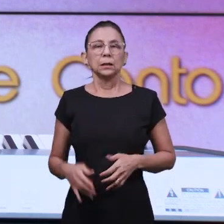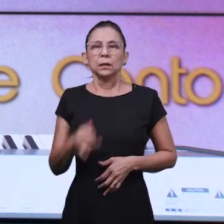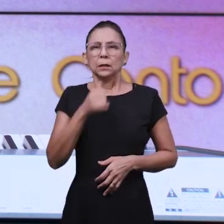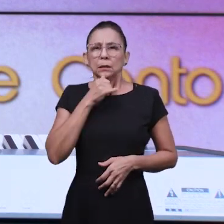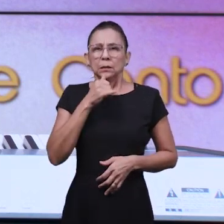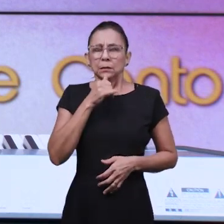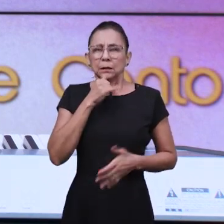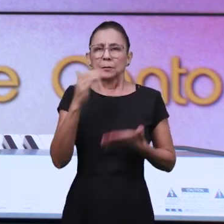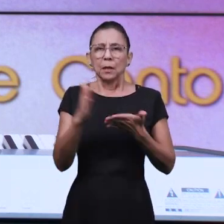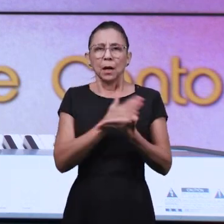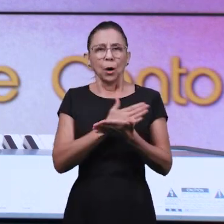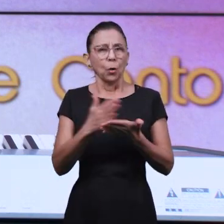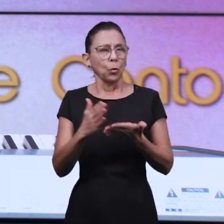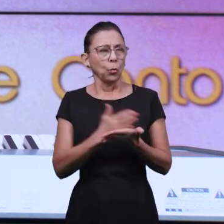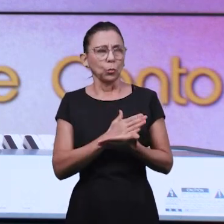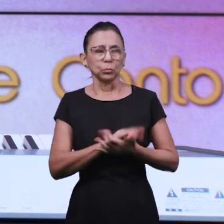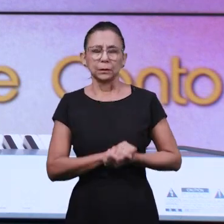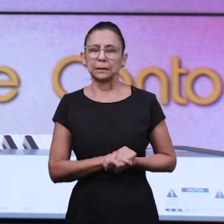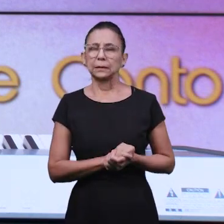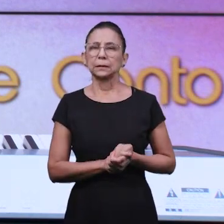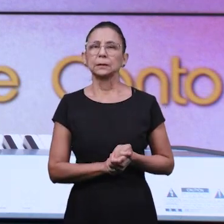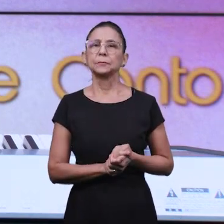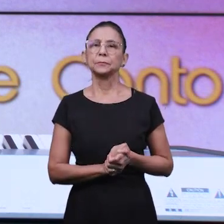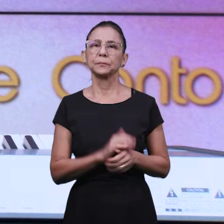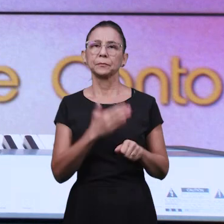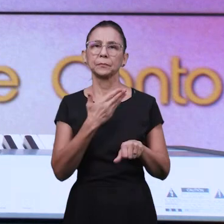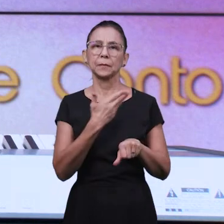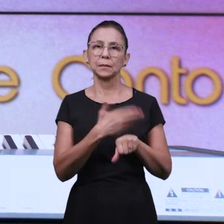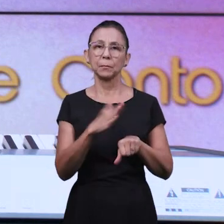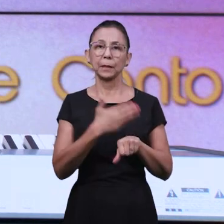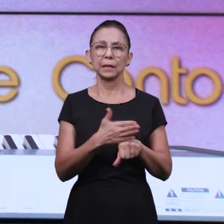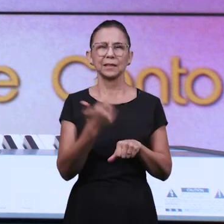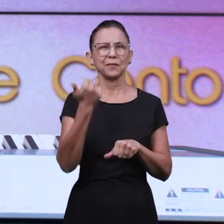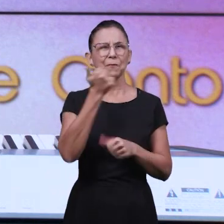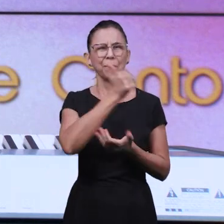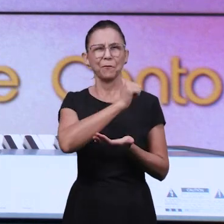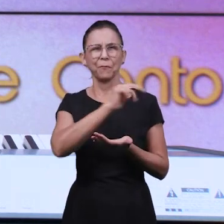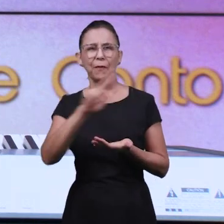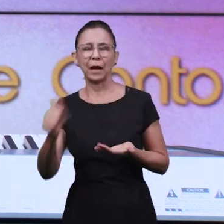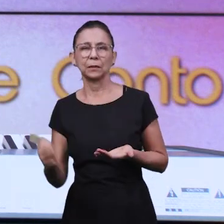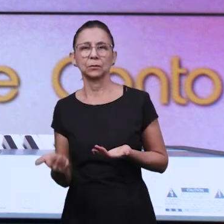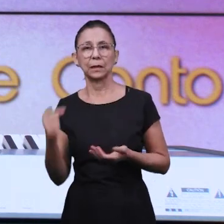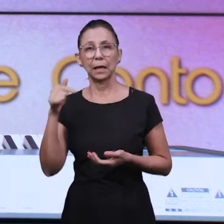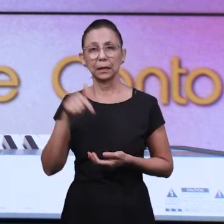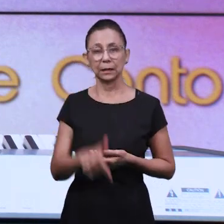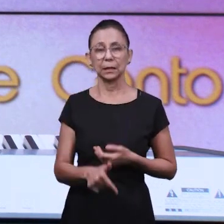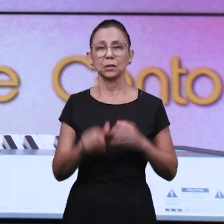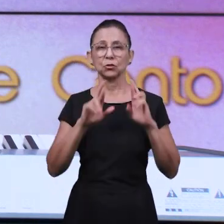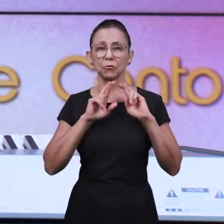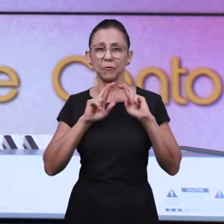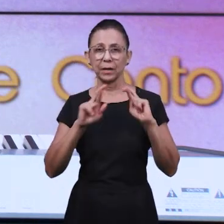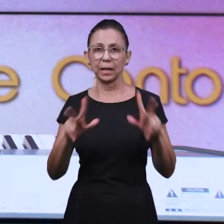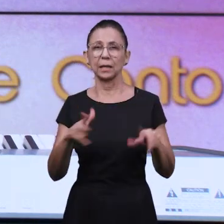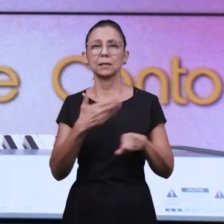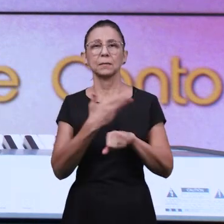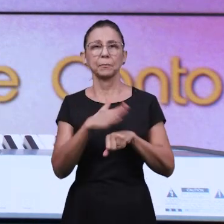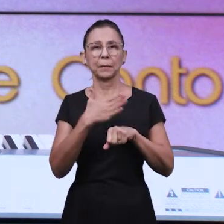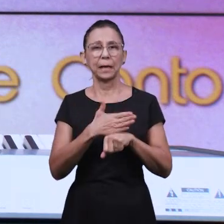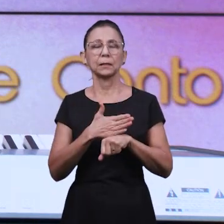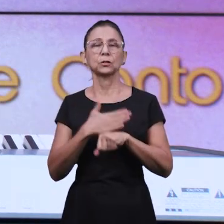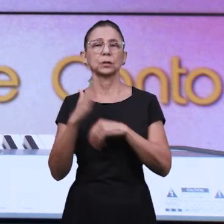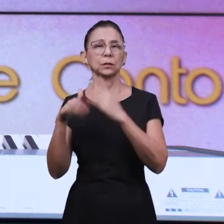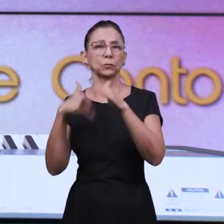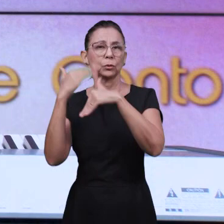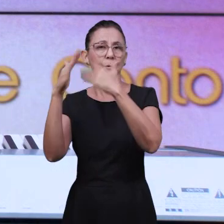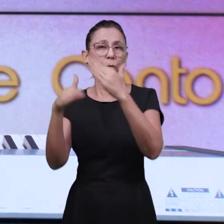exemplos de exercícios. Existem vários outros e nós sempre vamos desenvolvendo exercícios diferentes durante as nossas